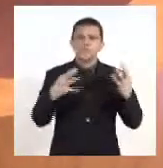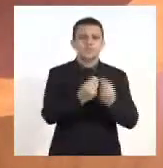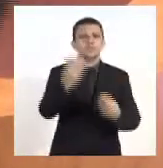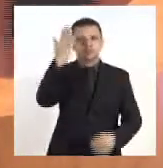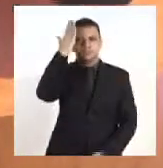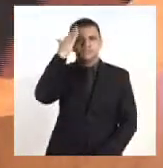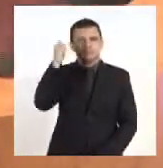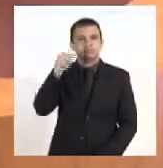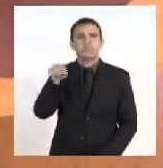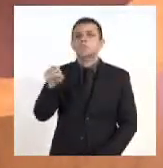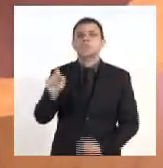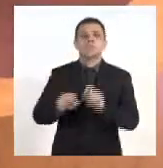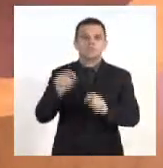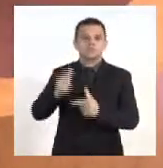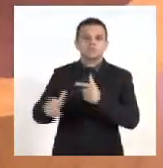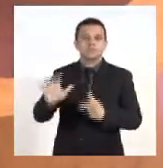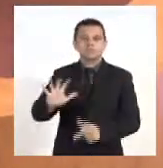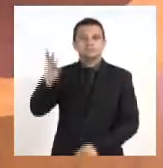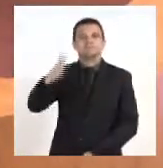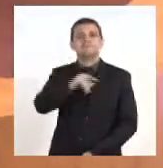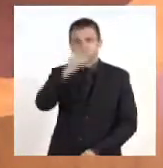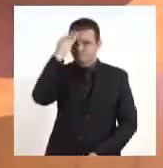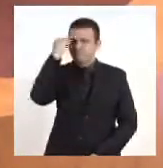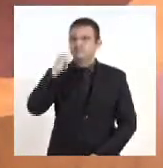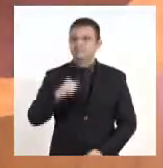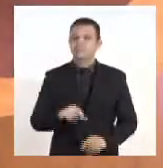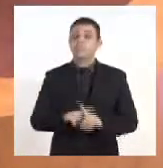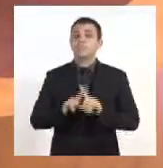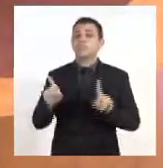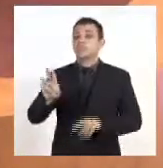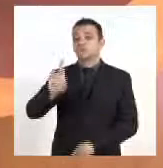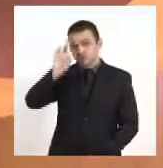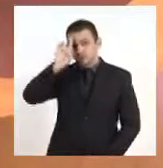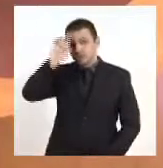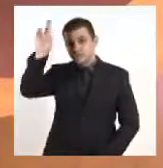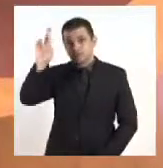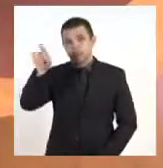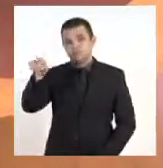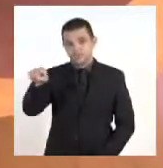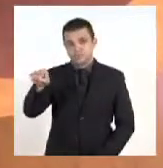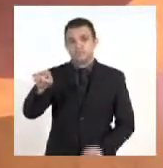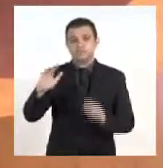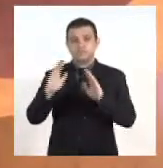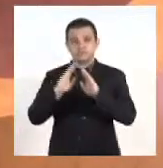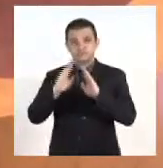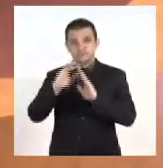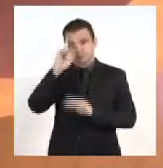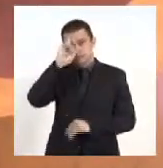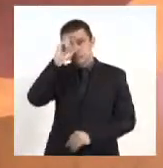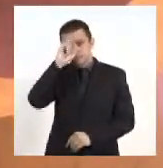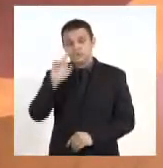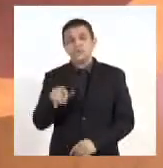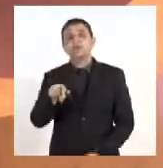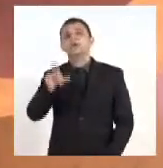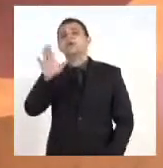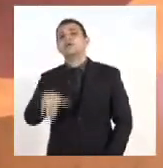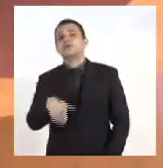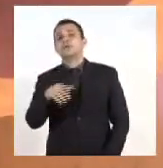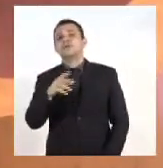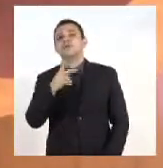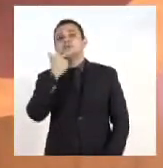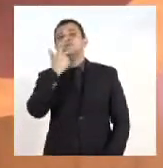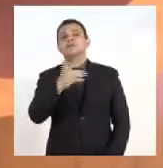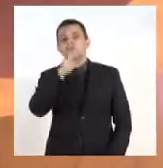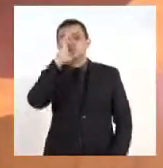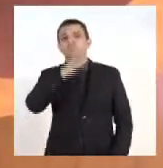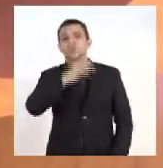Agora a direção do hospital tenta aquela, quem é que vai culpar? Qual é a direção de um hospital que vai dizer que houve, só gente séria, coisa que